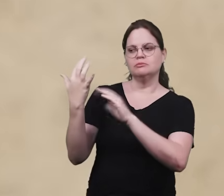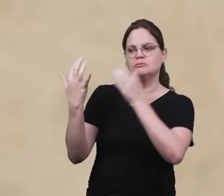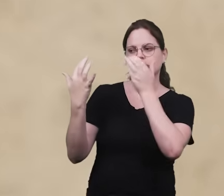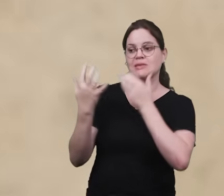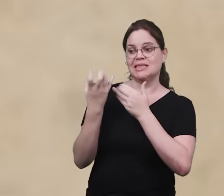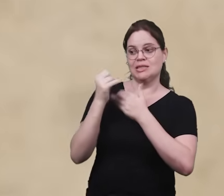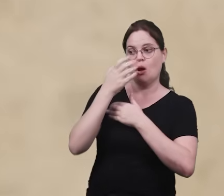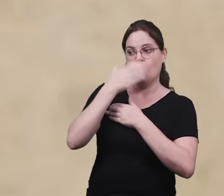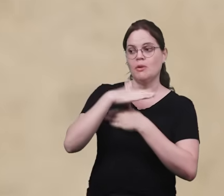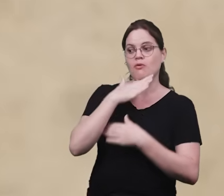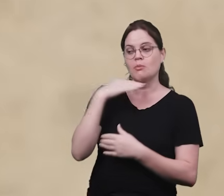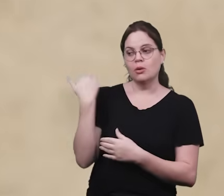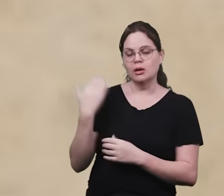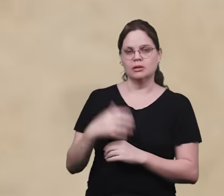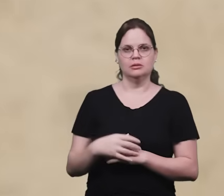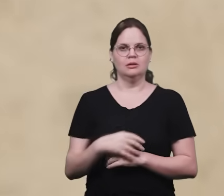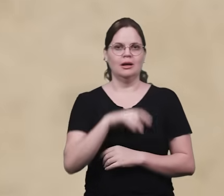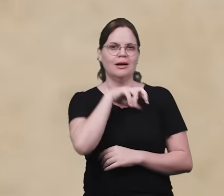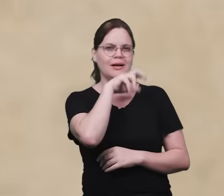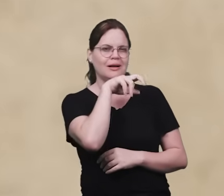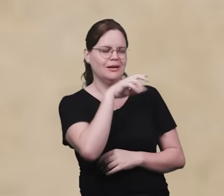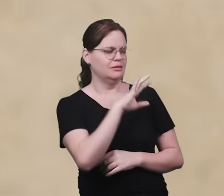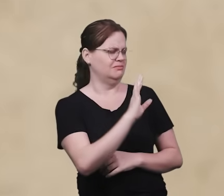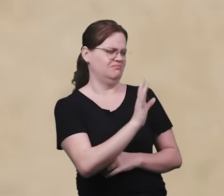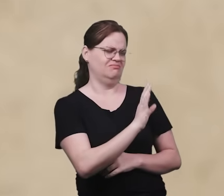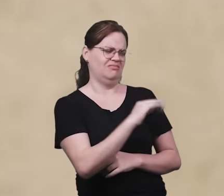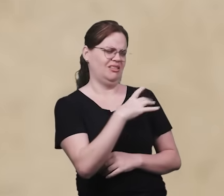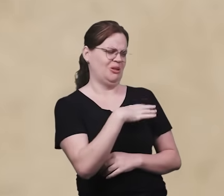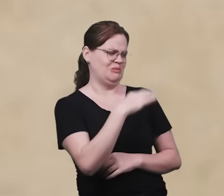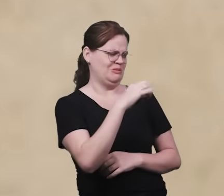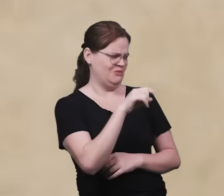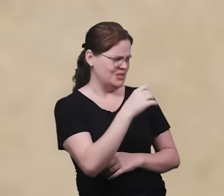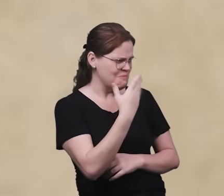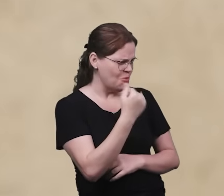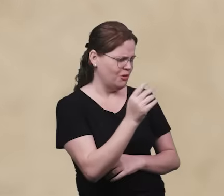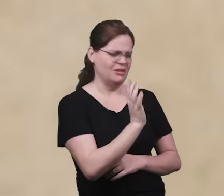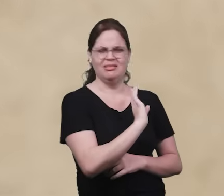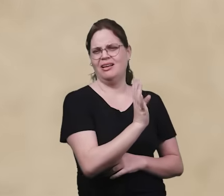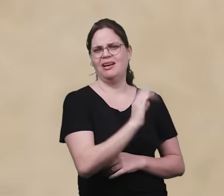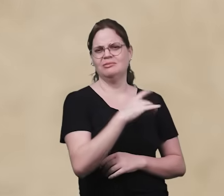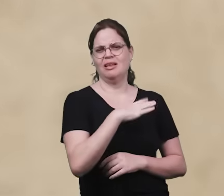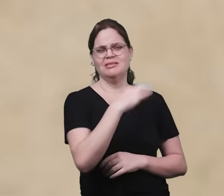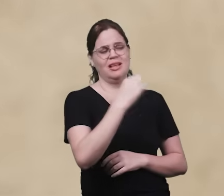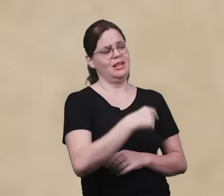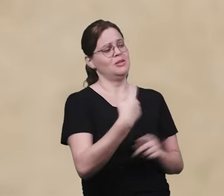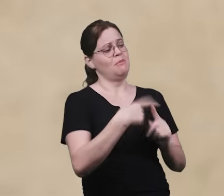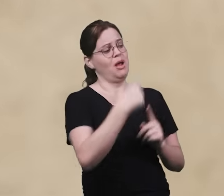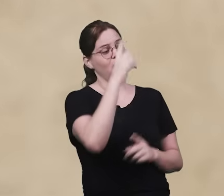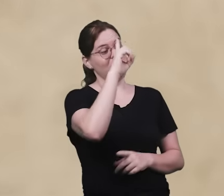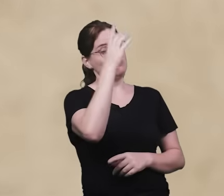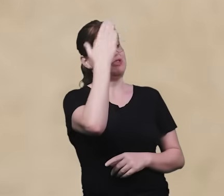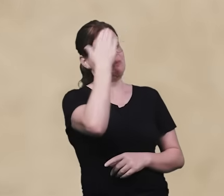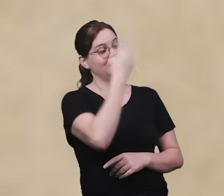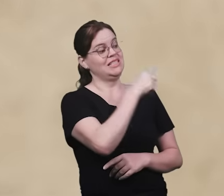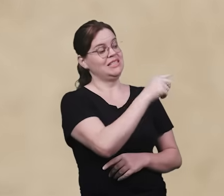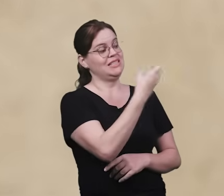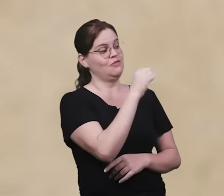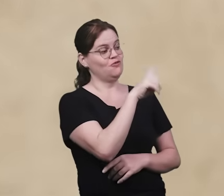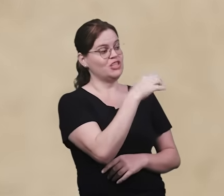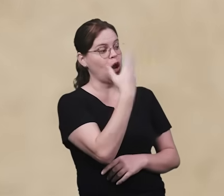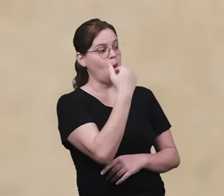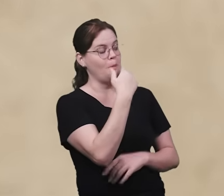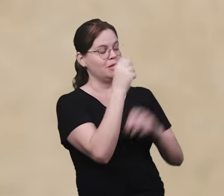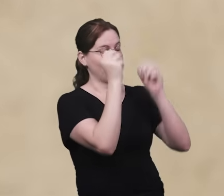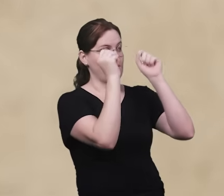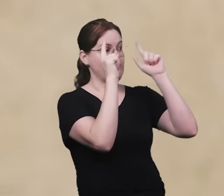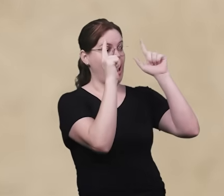não morrais. Então a serpente disse à mulher: certamente não morrereis, porque Deus sabe que no dia em que dele comerdes, se